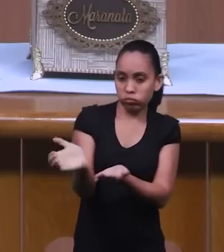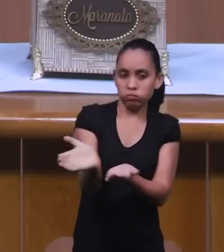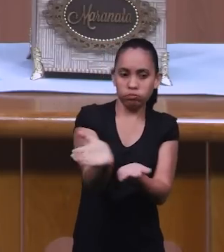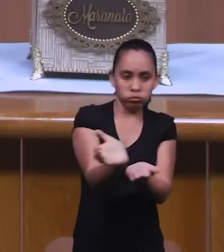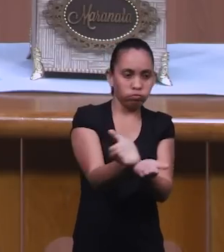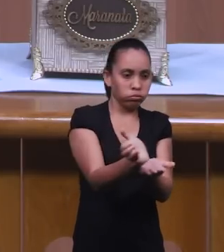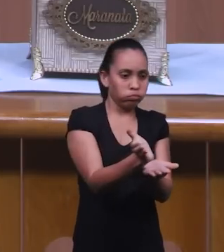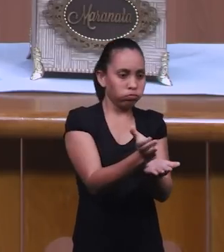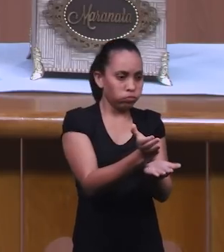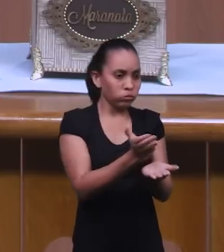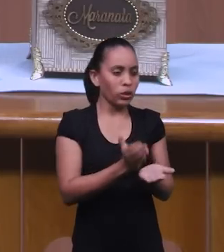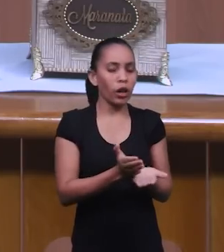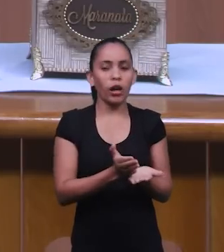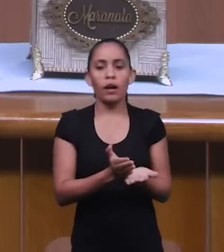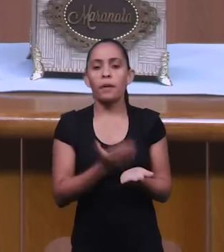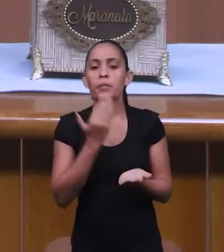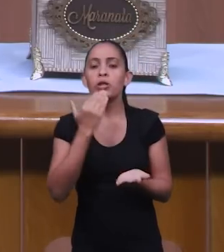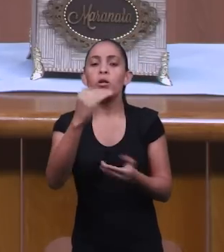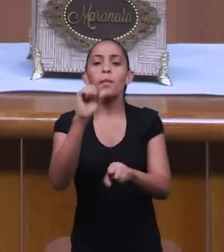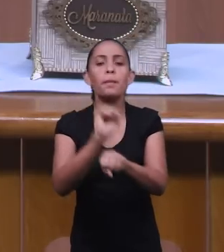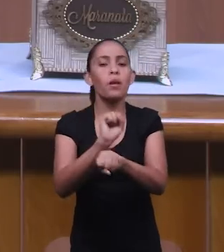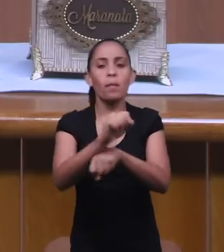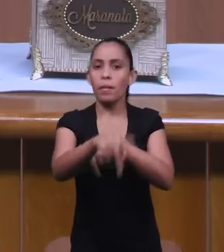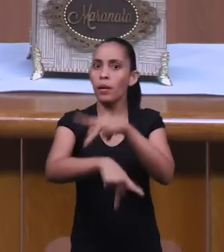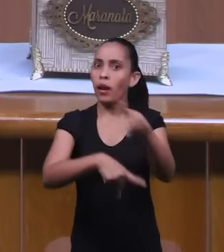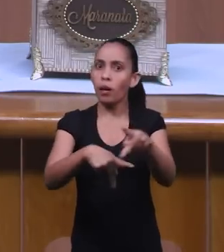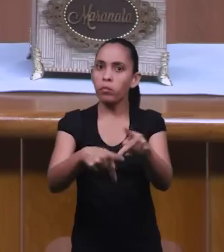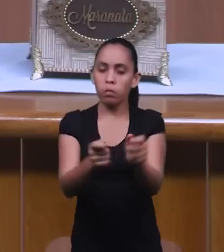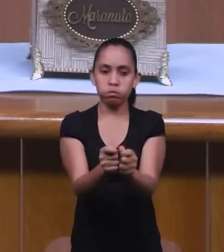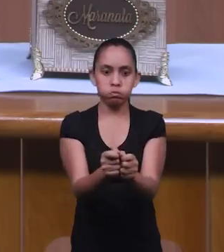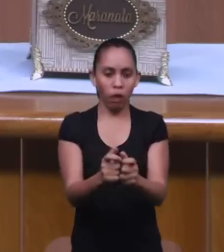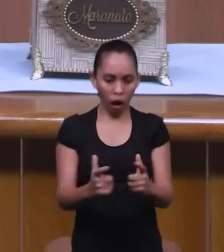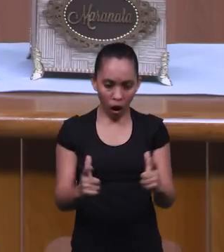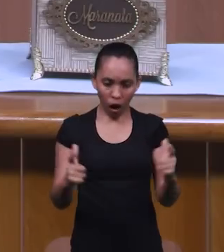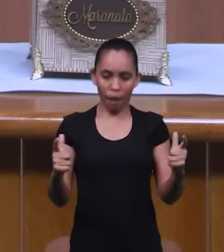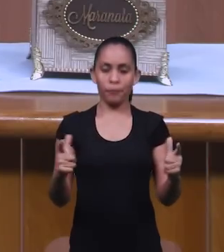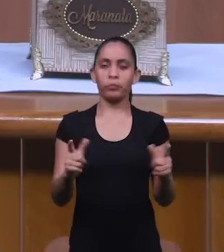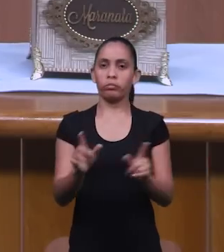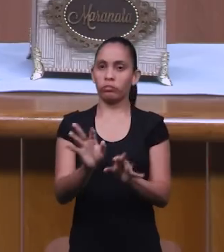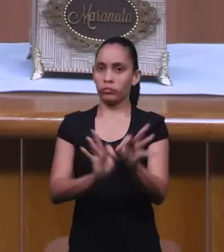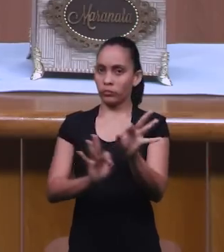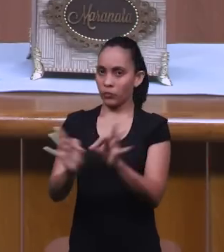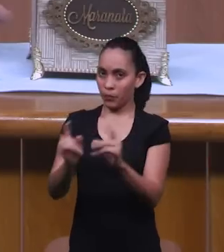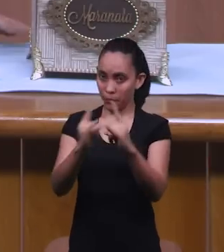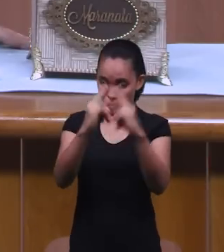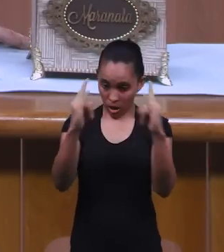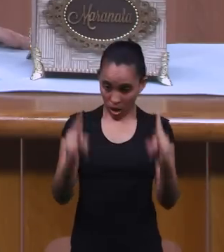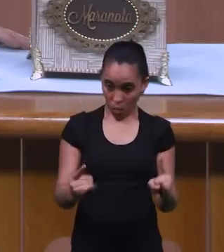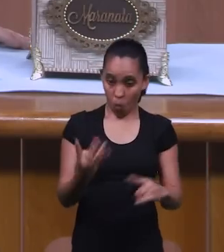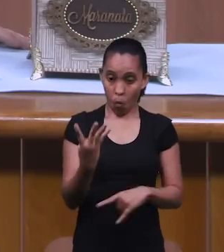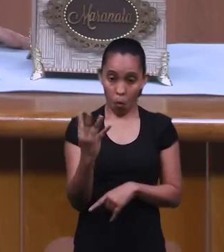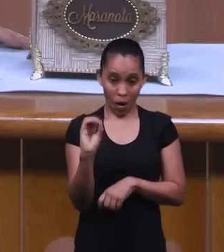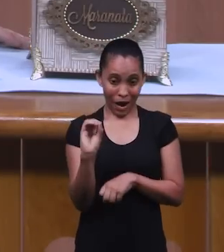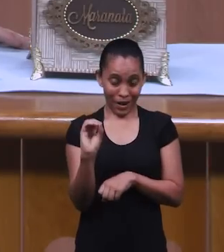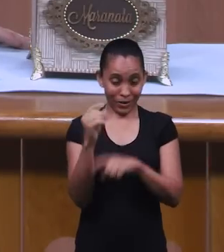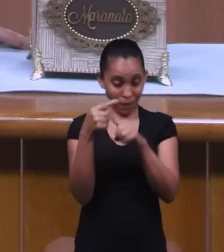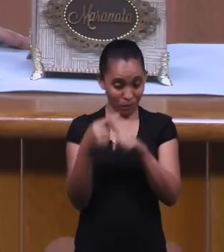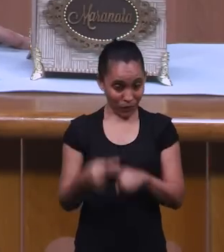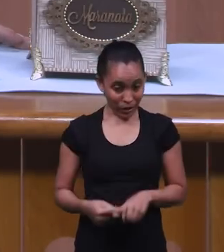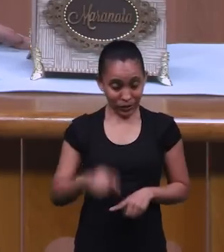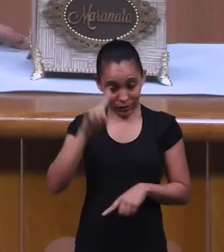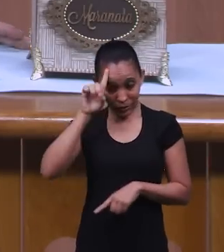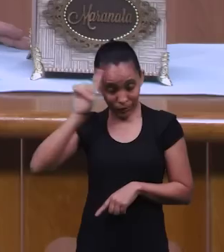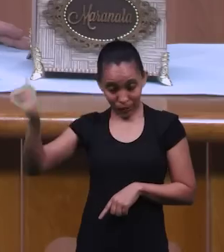oferta que Moisés precisou pedir para parar. Foi feito o tabernáculo. 40 vezes Moisés disse, fiz